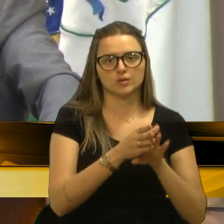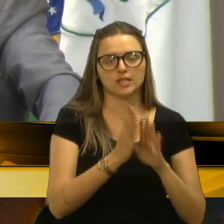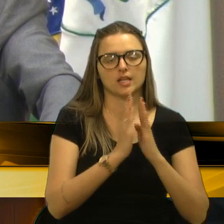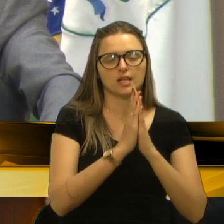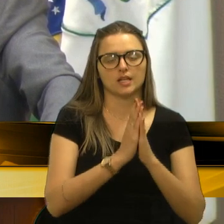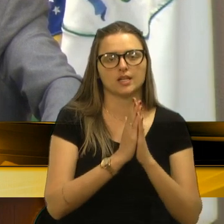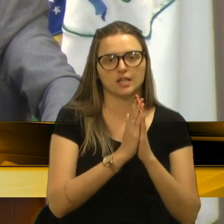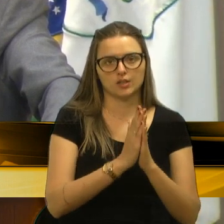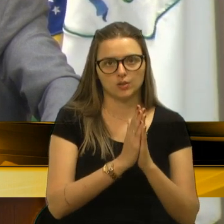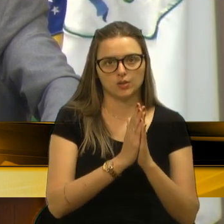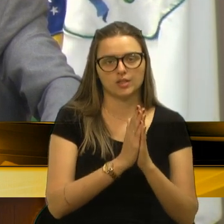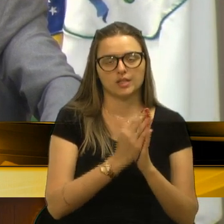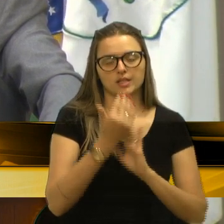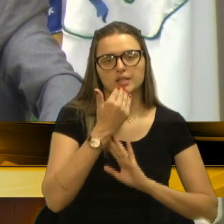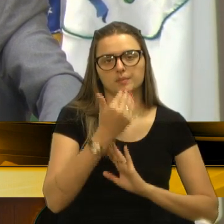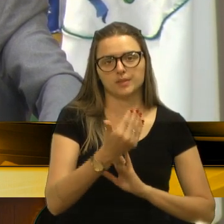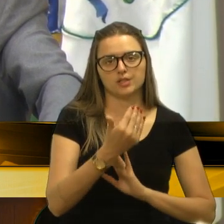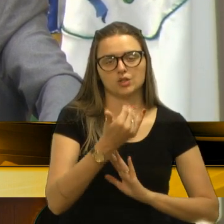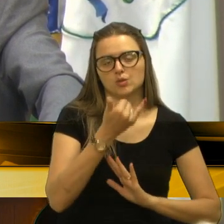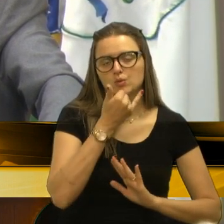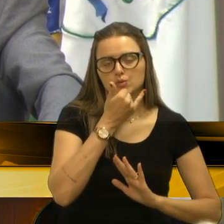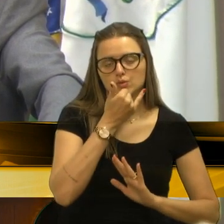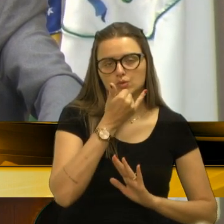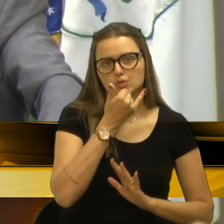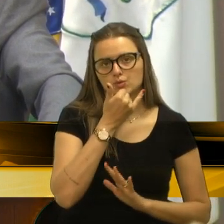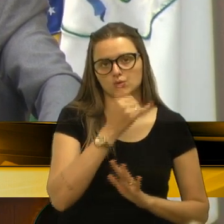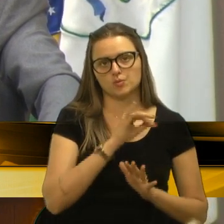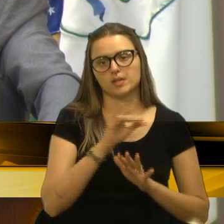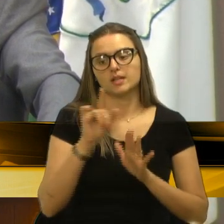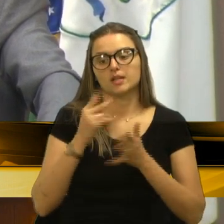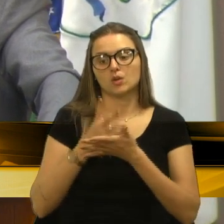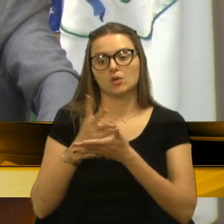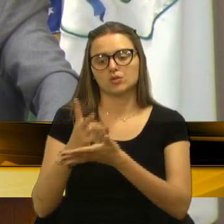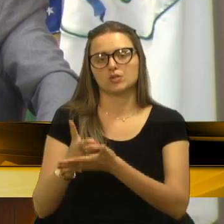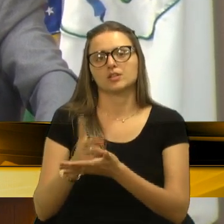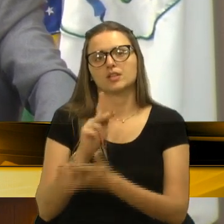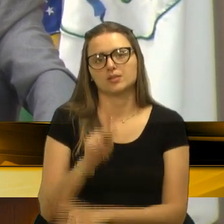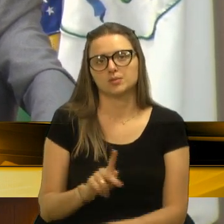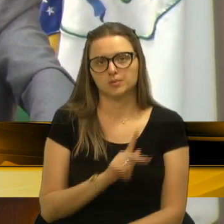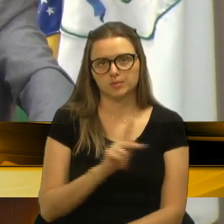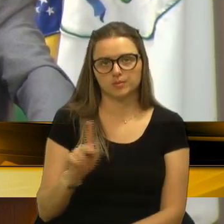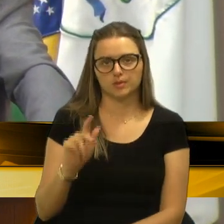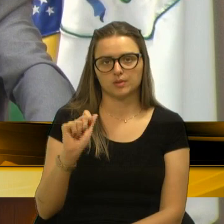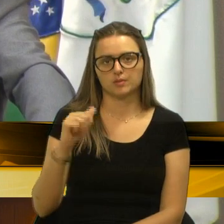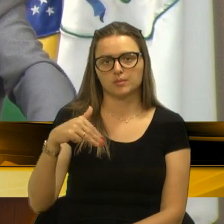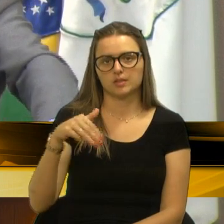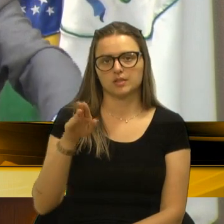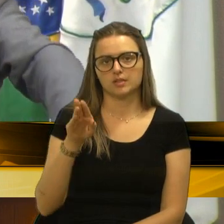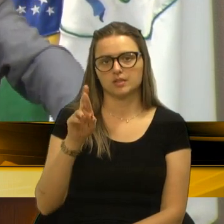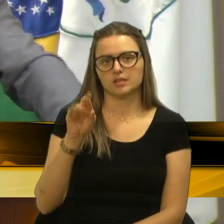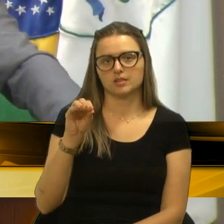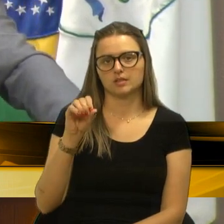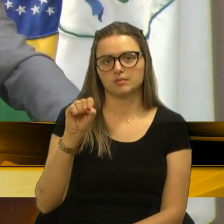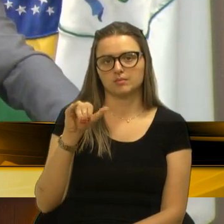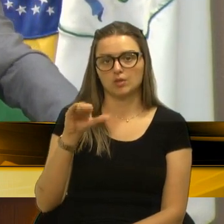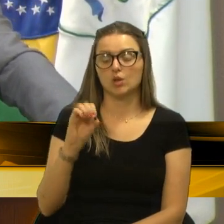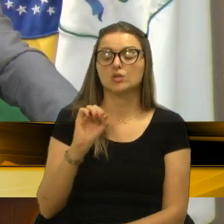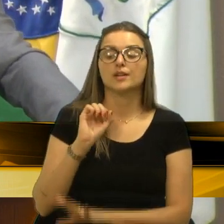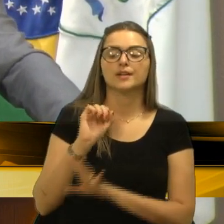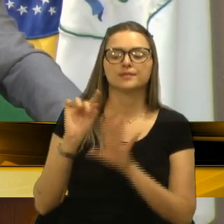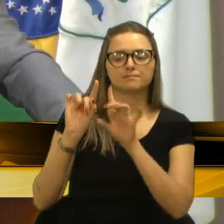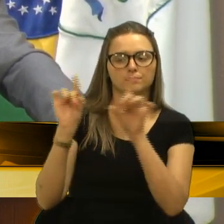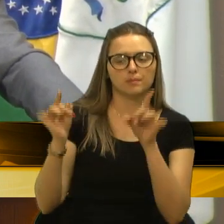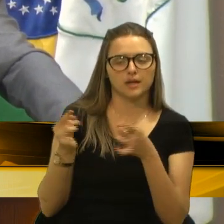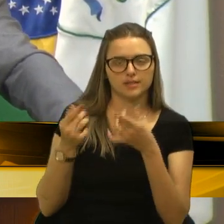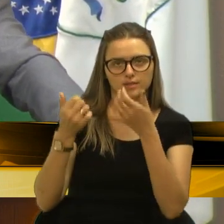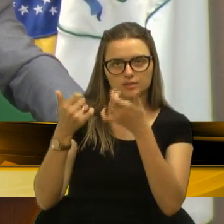das marcas da paróquia, continuando o exemplo deixado pelo Frei Ambrósio. E aqui um parêntese, quem conheceu o Frei